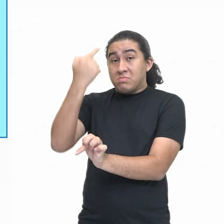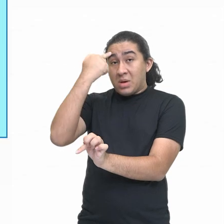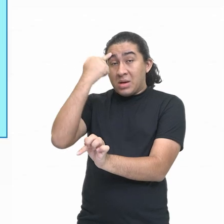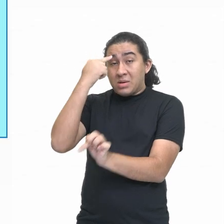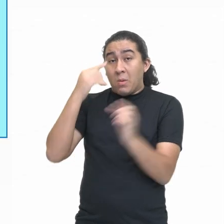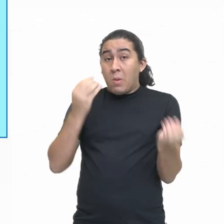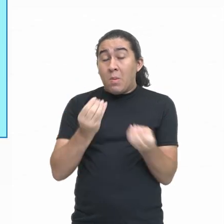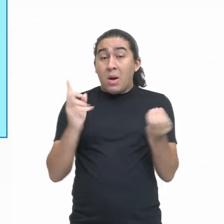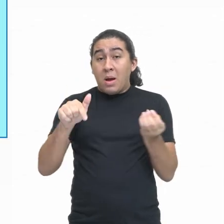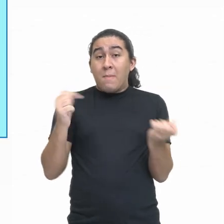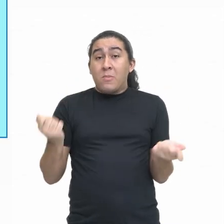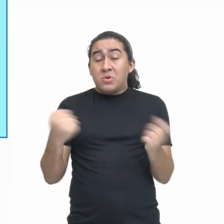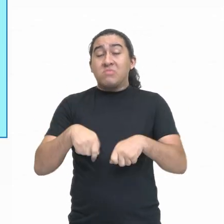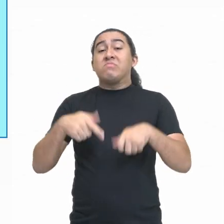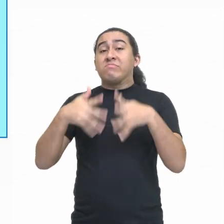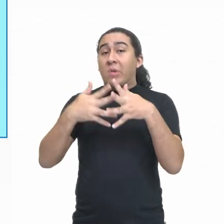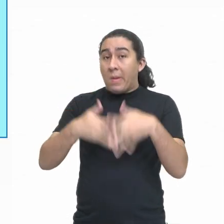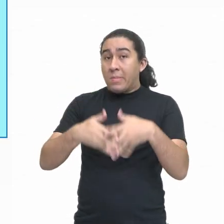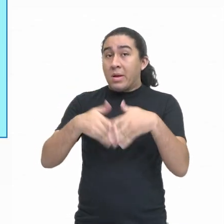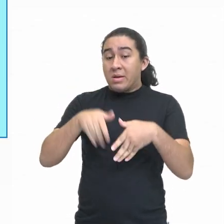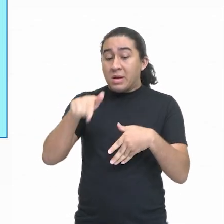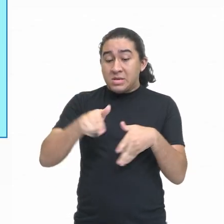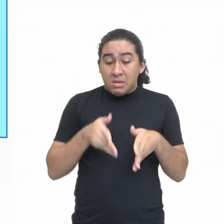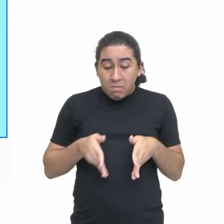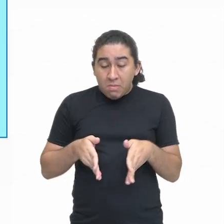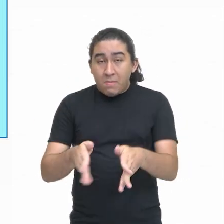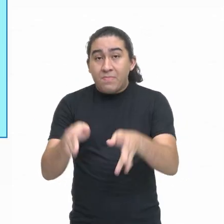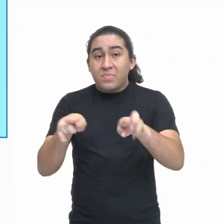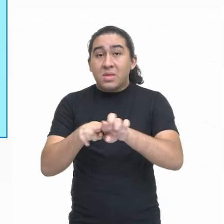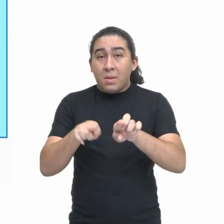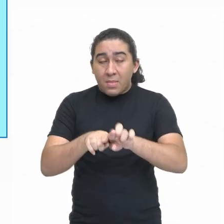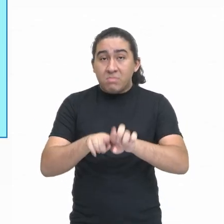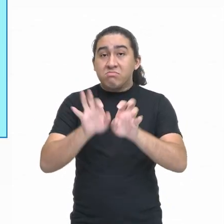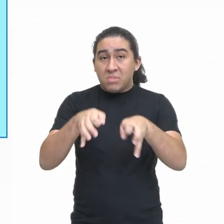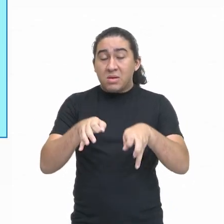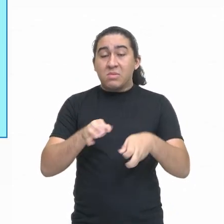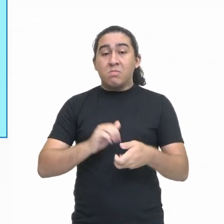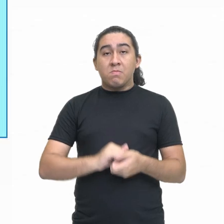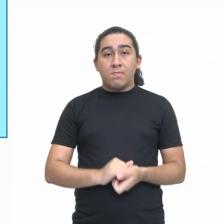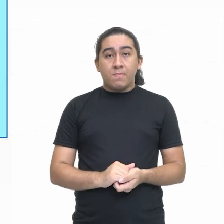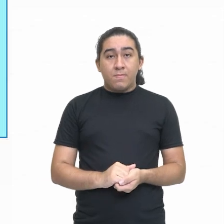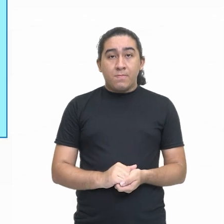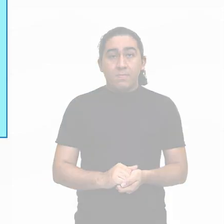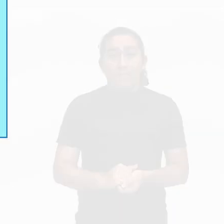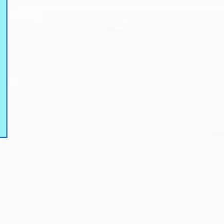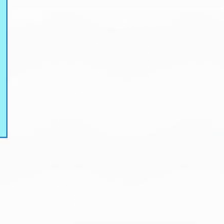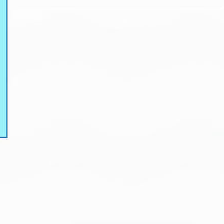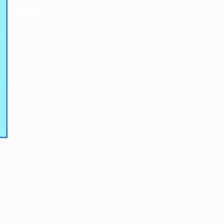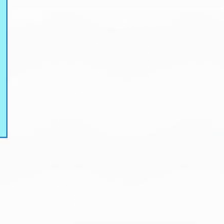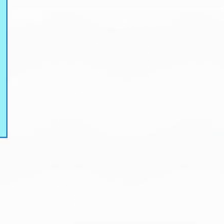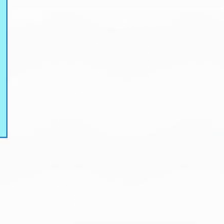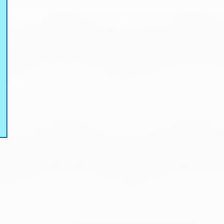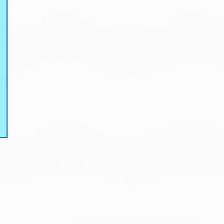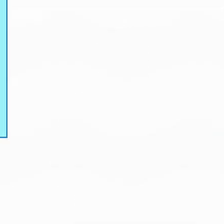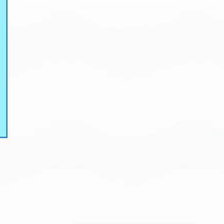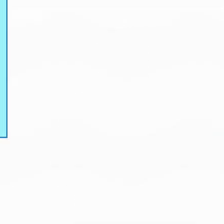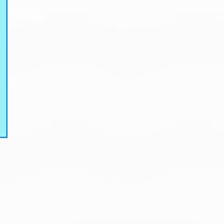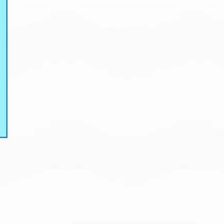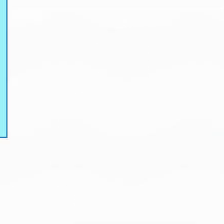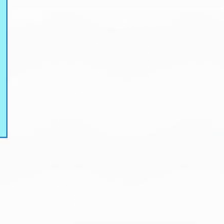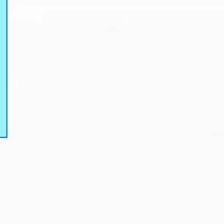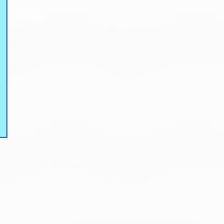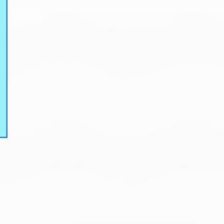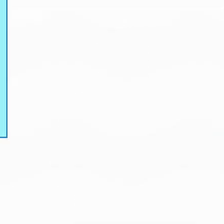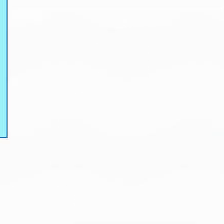o quão era complexa essa rota e em quantos territórios, né, você vai ter